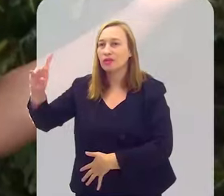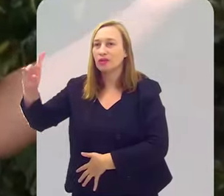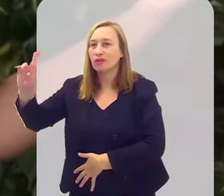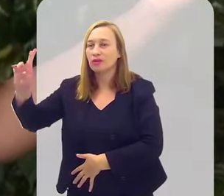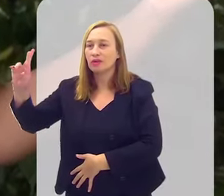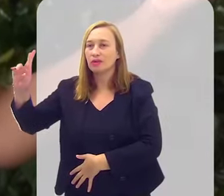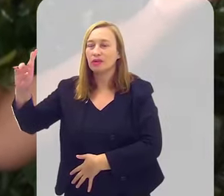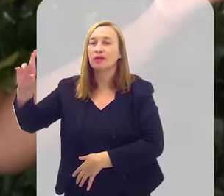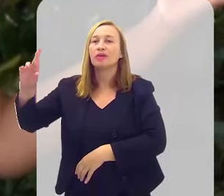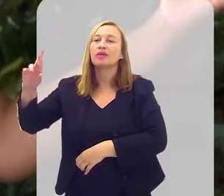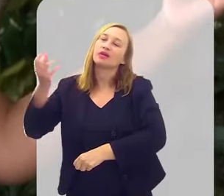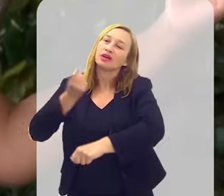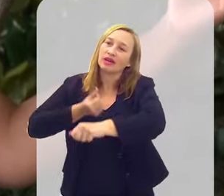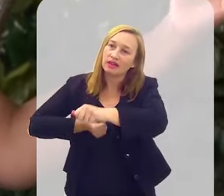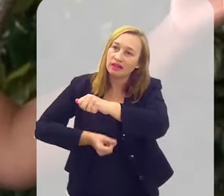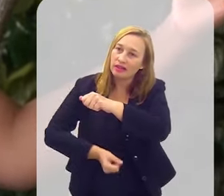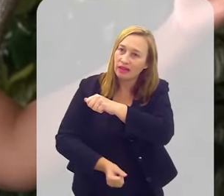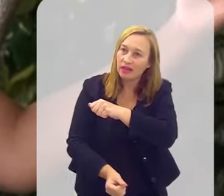sem